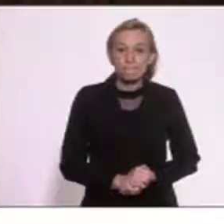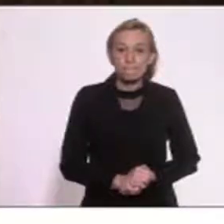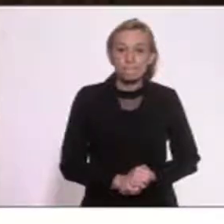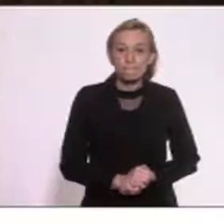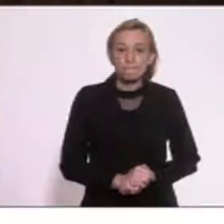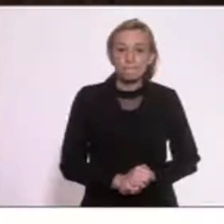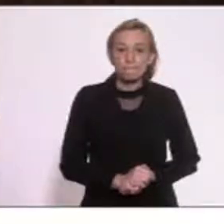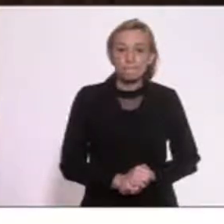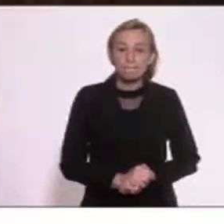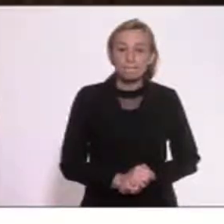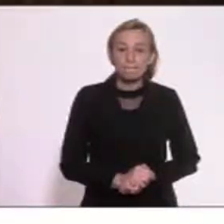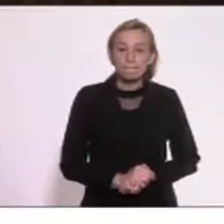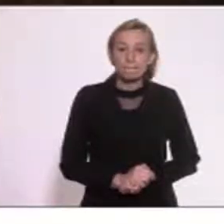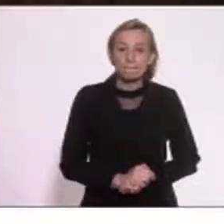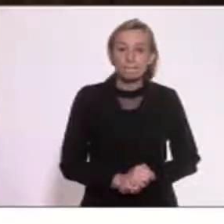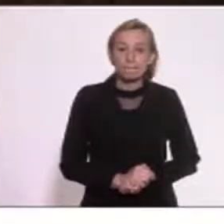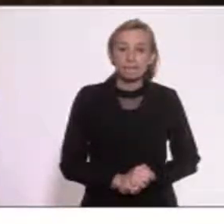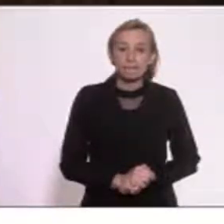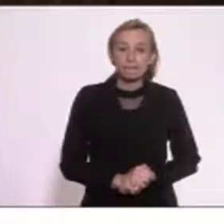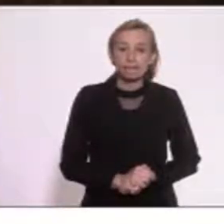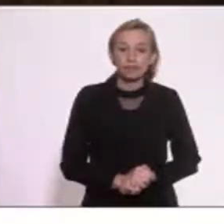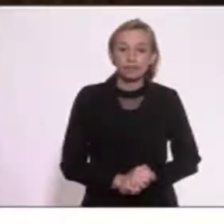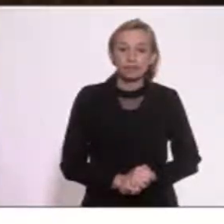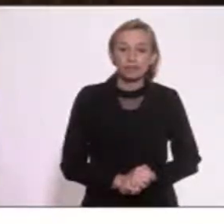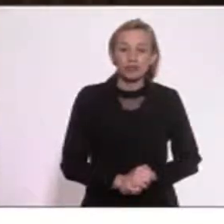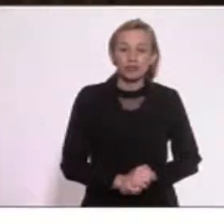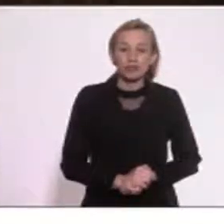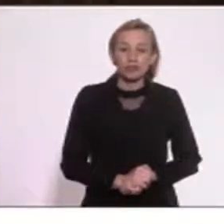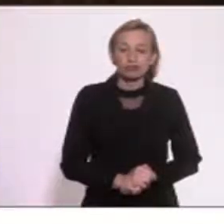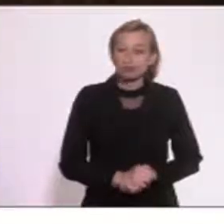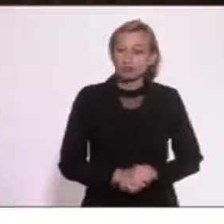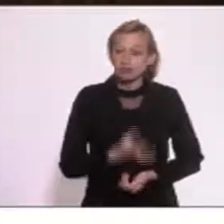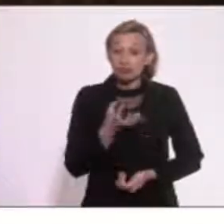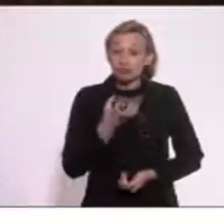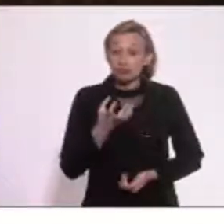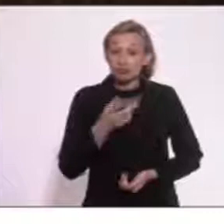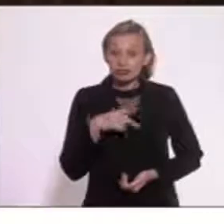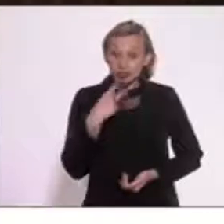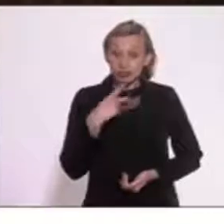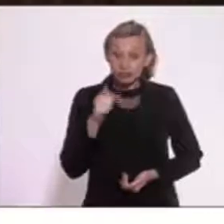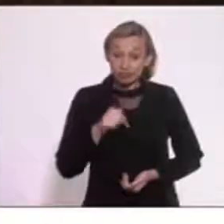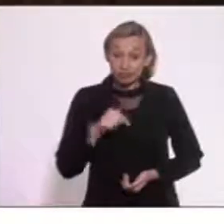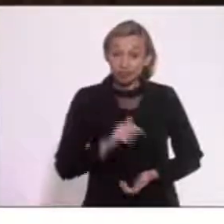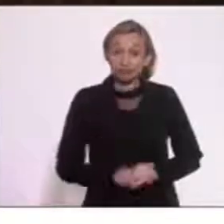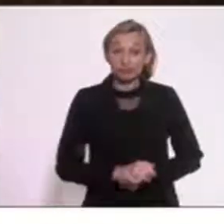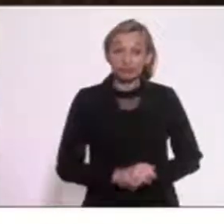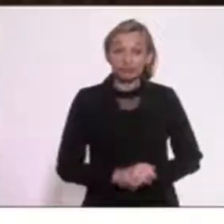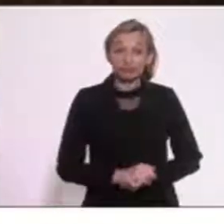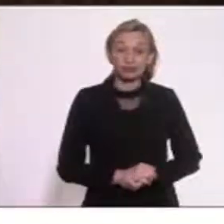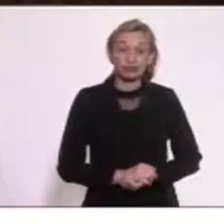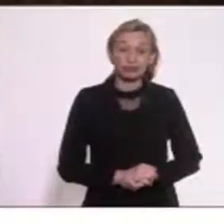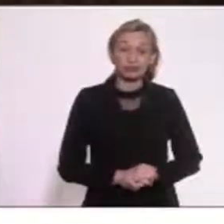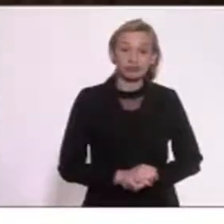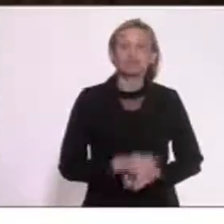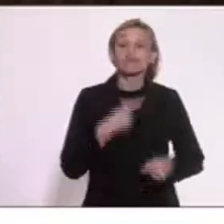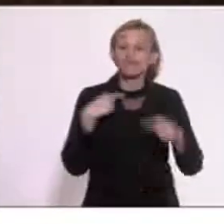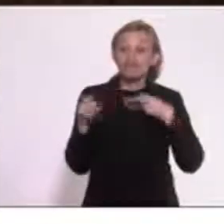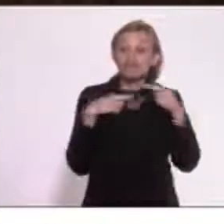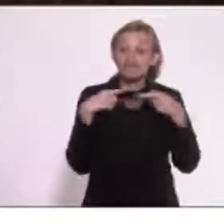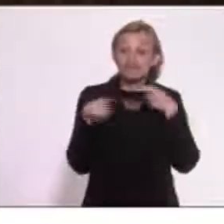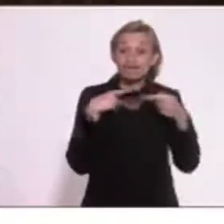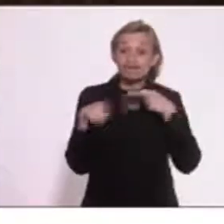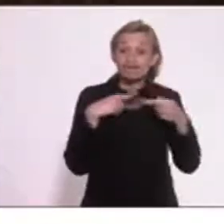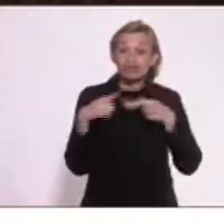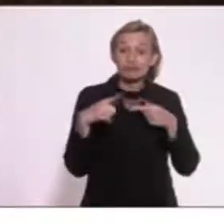quero gastar a energia que se gasta aqui em plenário com beligerância, exatamente para discutir a